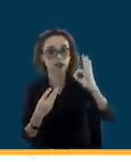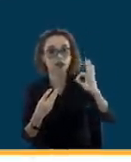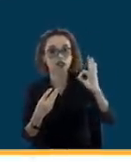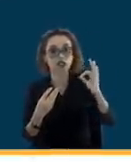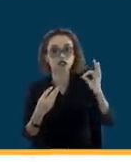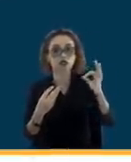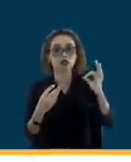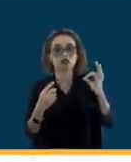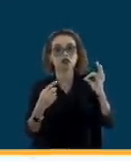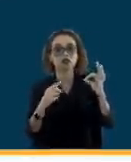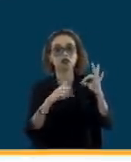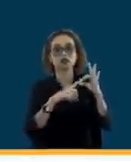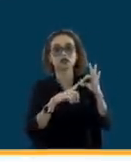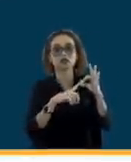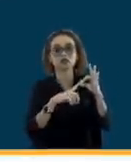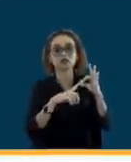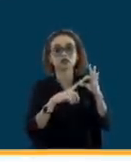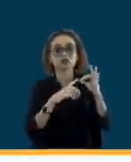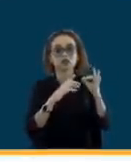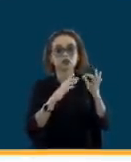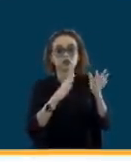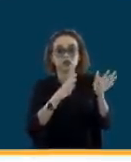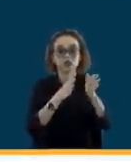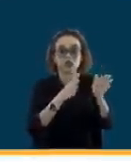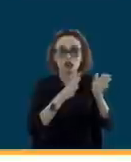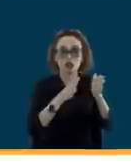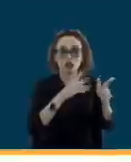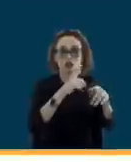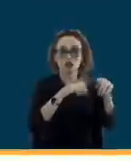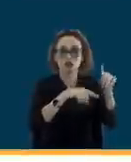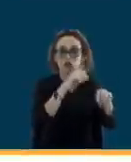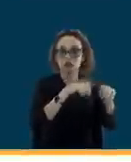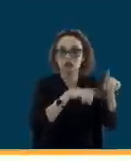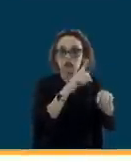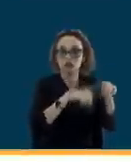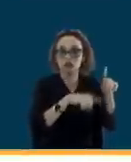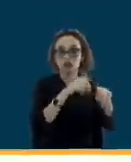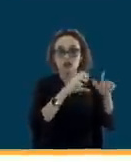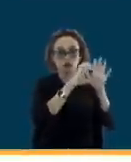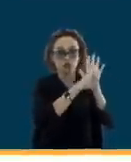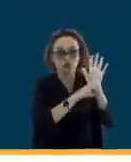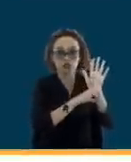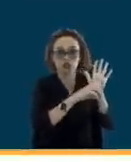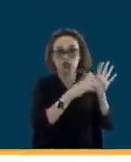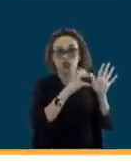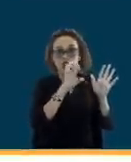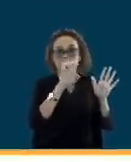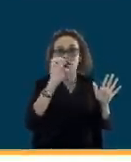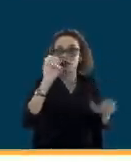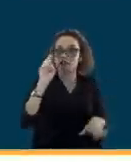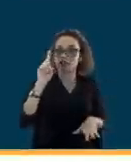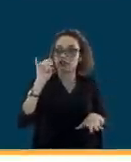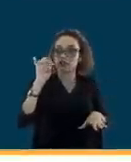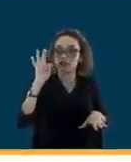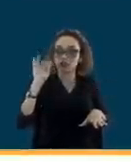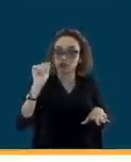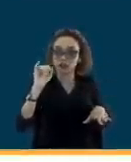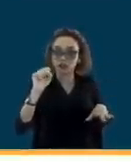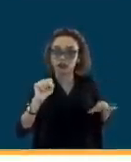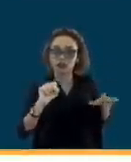20% de acesso aos recursos, né, que é para editais e aquisição de ativos